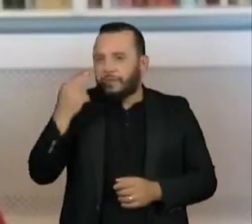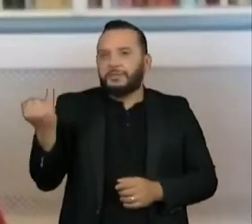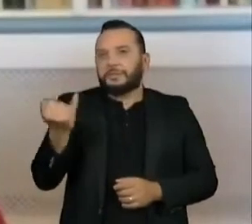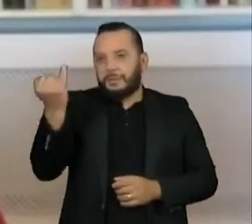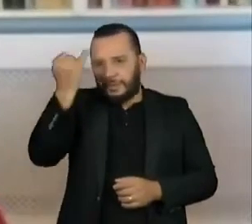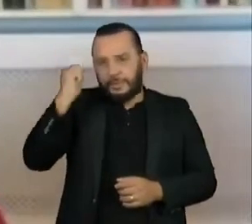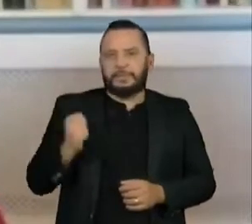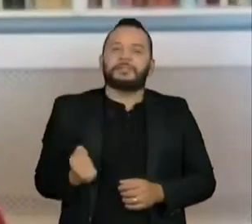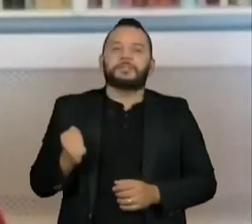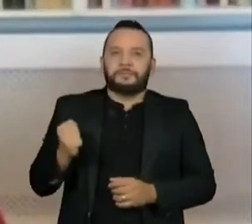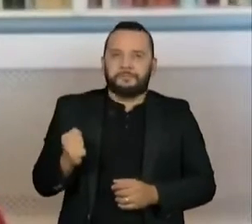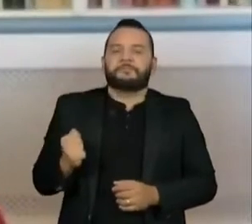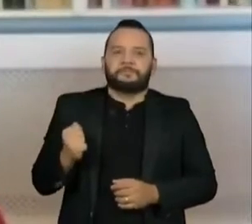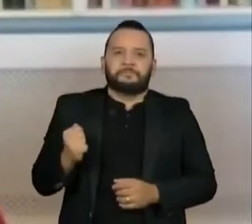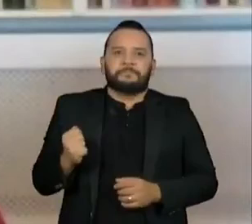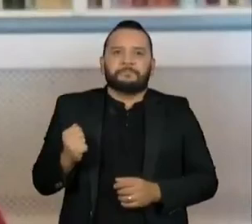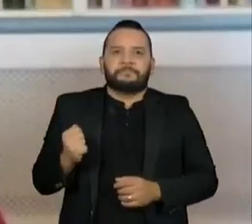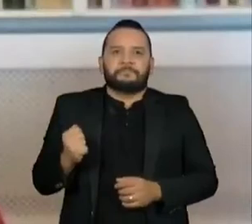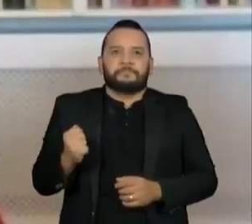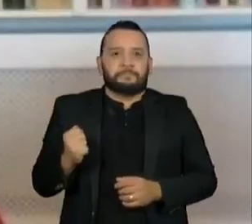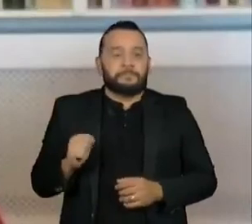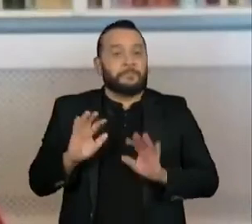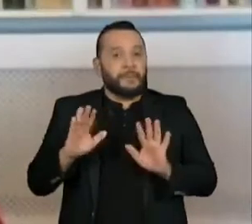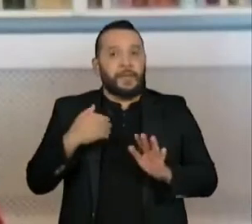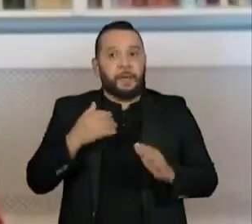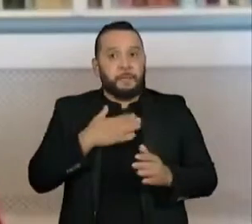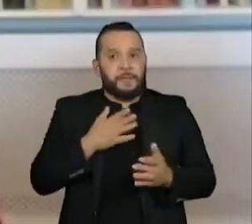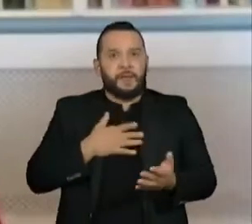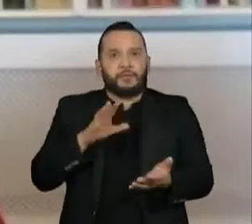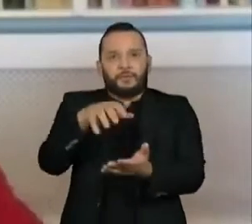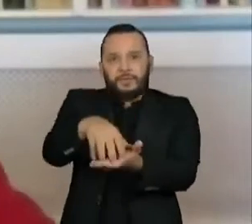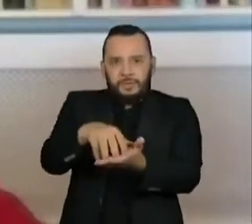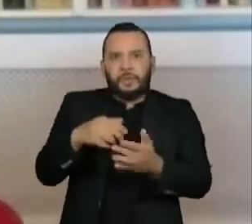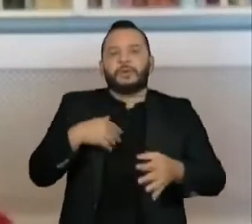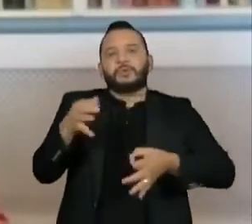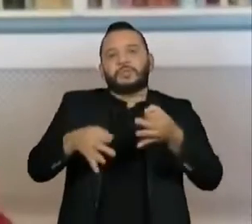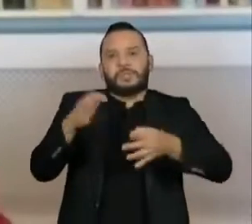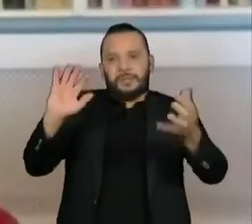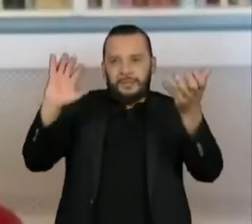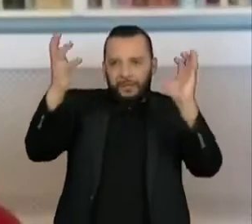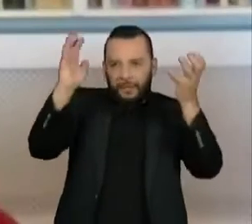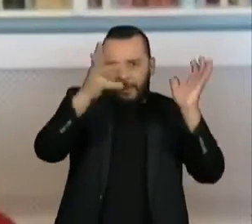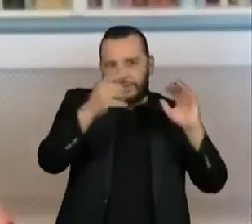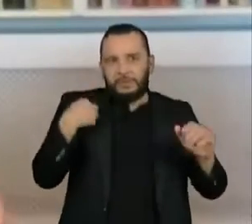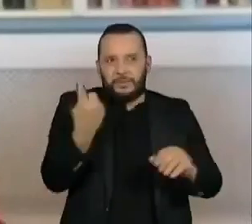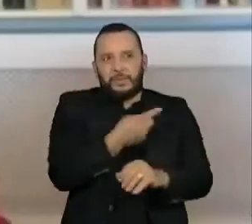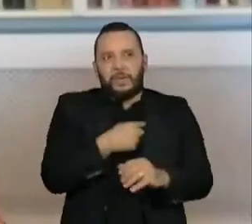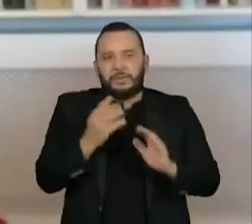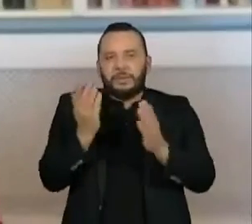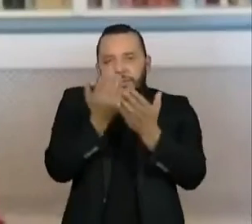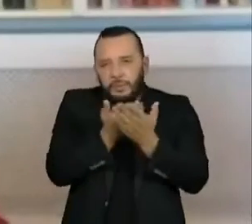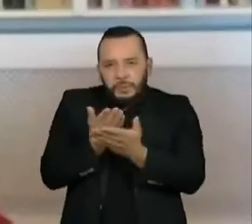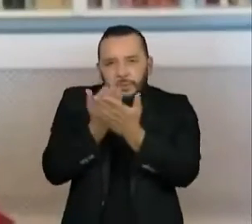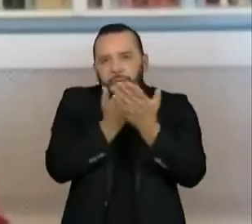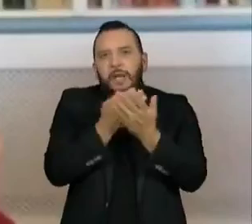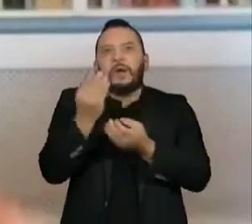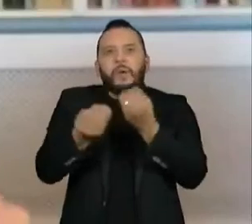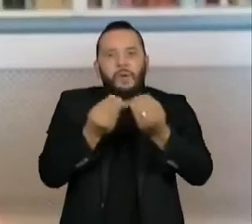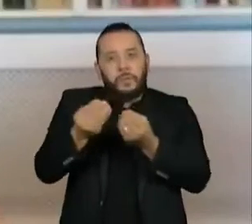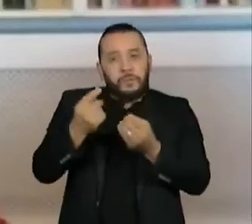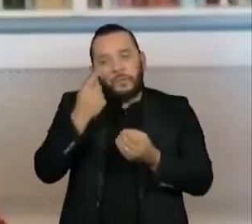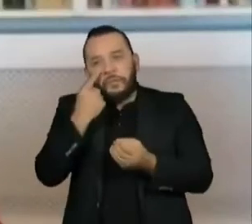é uma questão que eu senti importante em minha Fundação de Clima de Justiça, que nós estudiamos realmente thoroughly